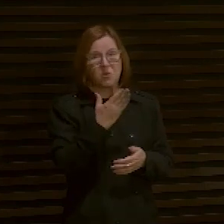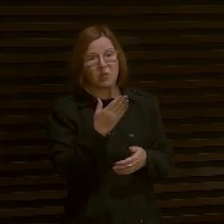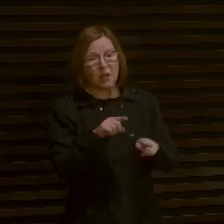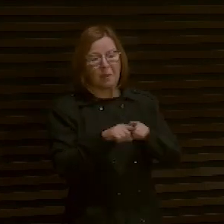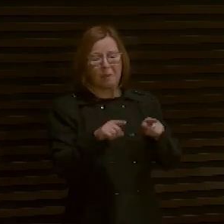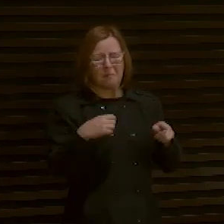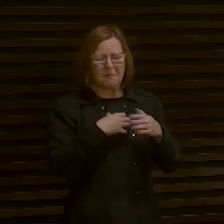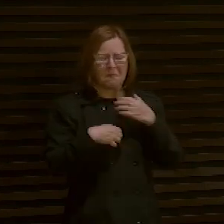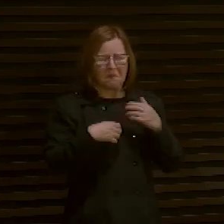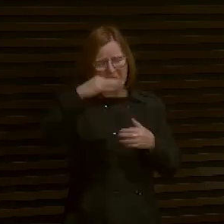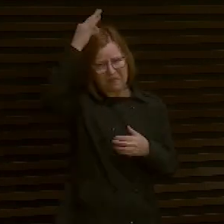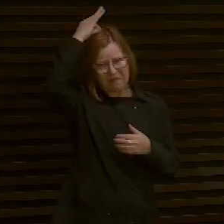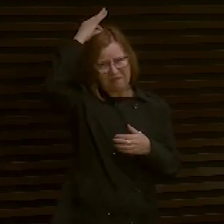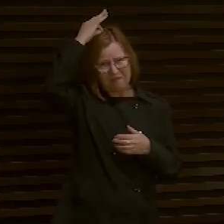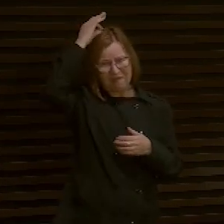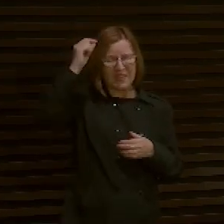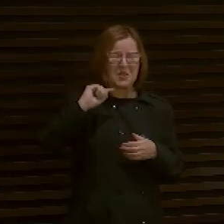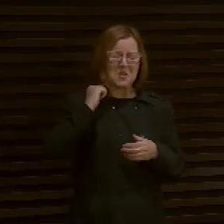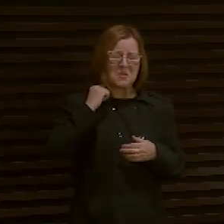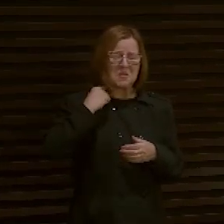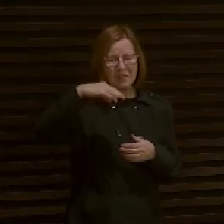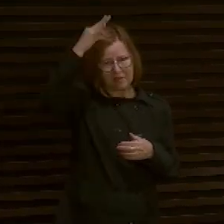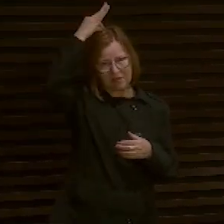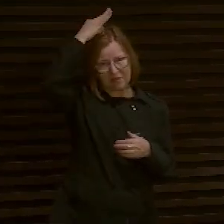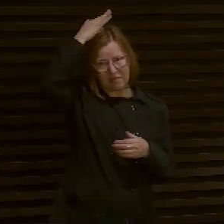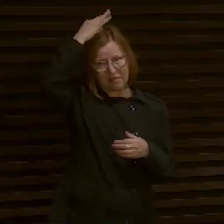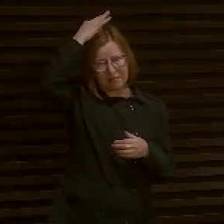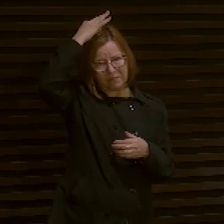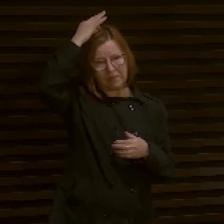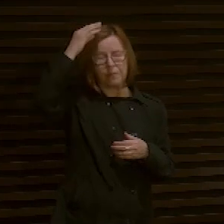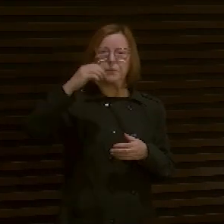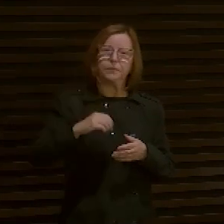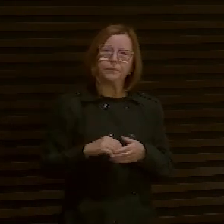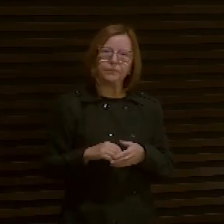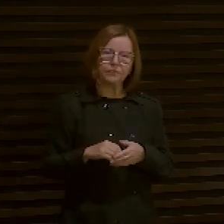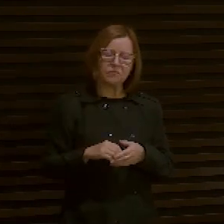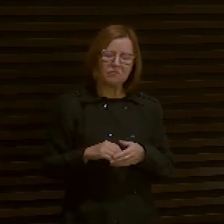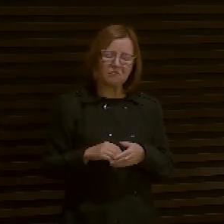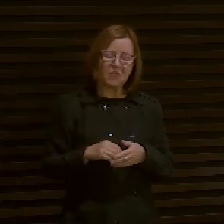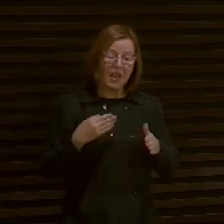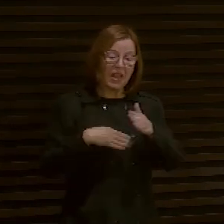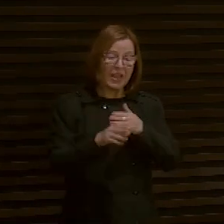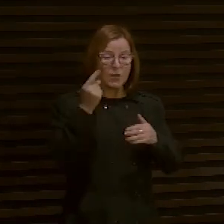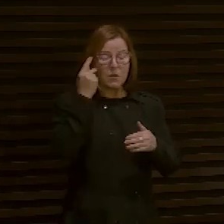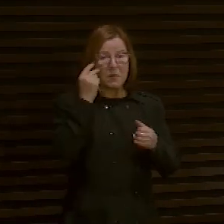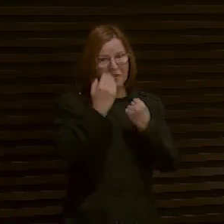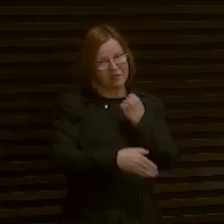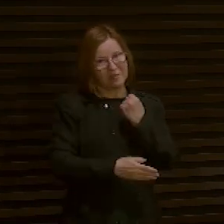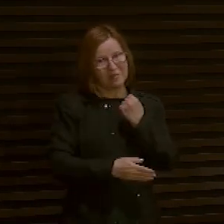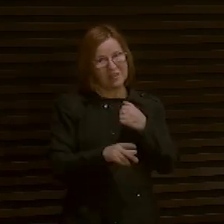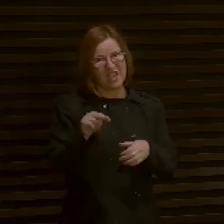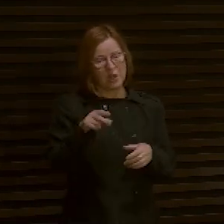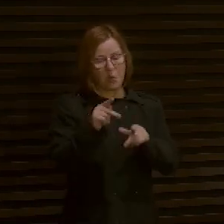desespero espiritual, em podridão espiritual, caminhando para a condenação, assim como essa cidade estava caminhando para morrer na mão